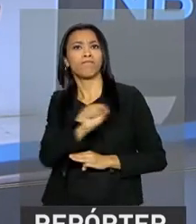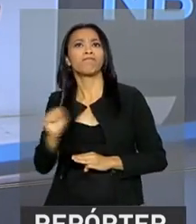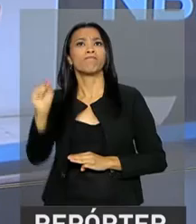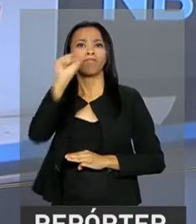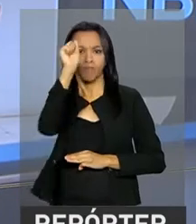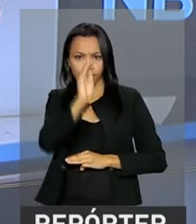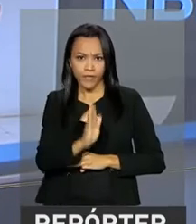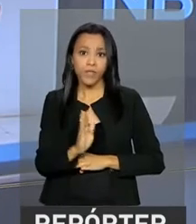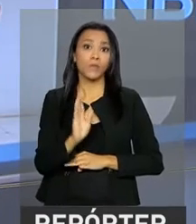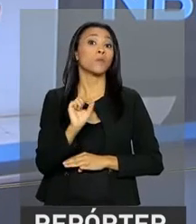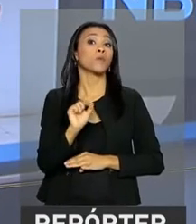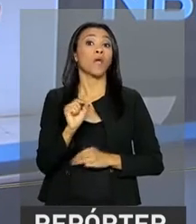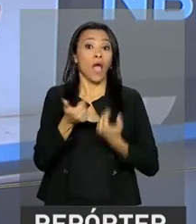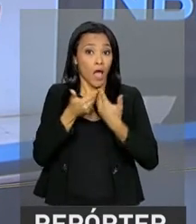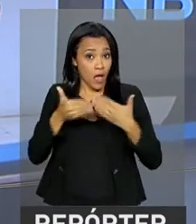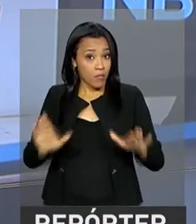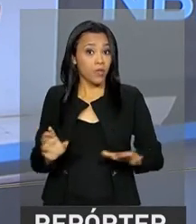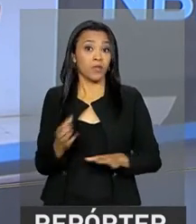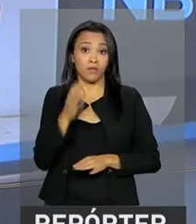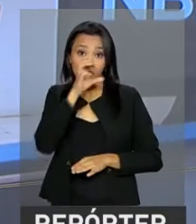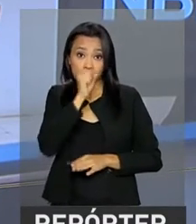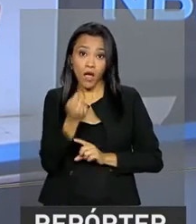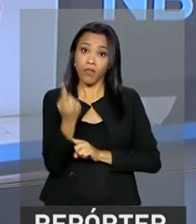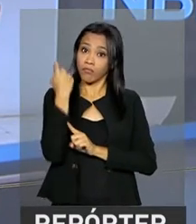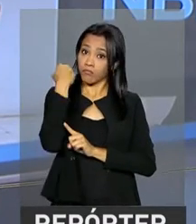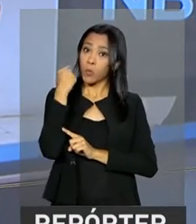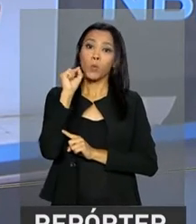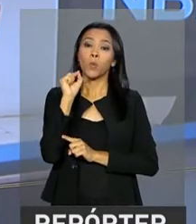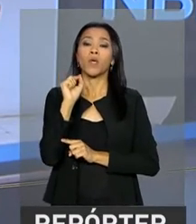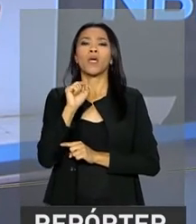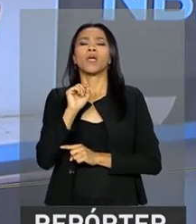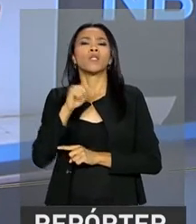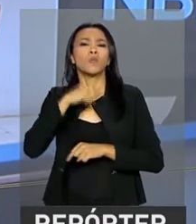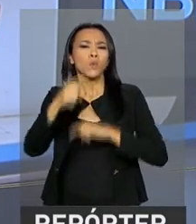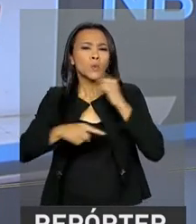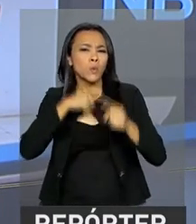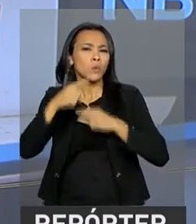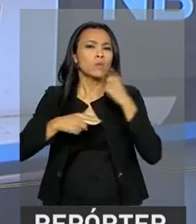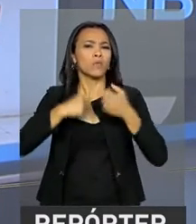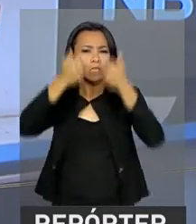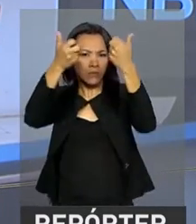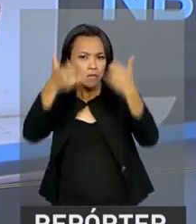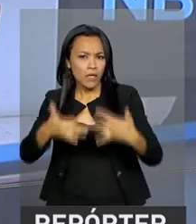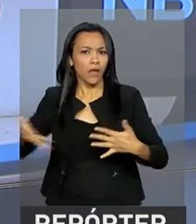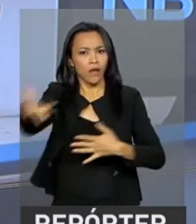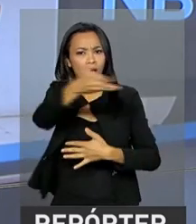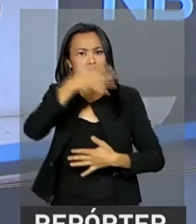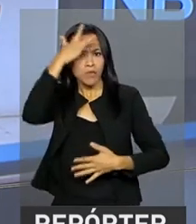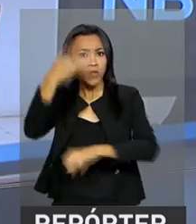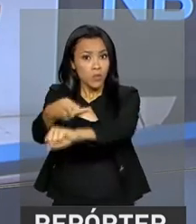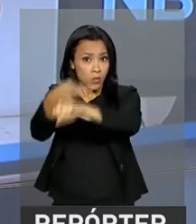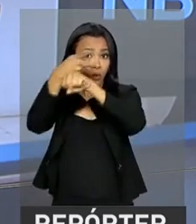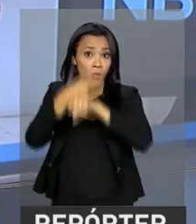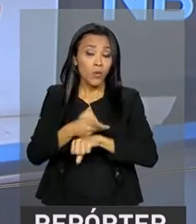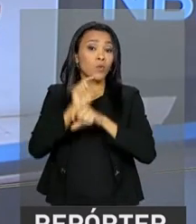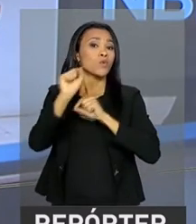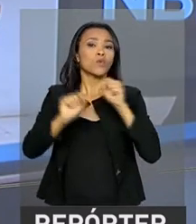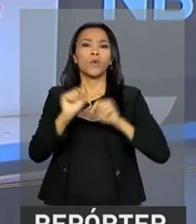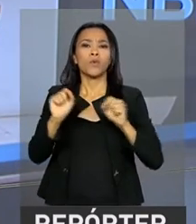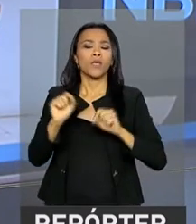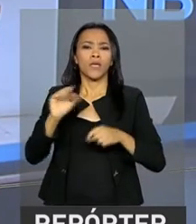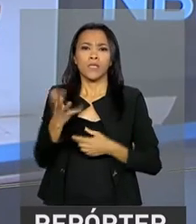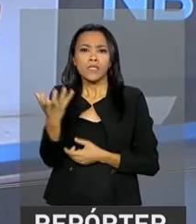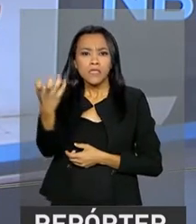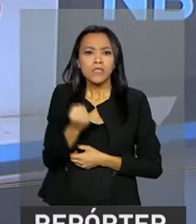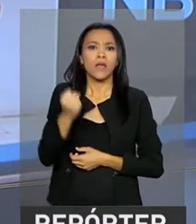de todo o país abriram neste sábado para tirar dúvidas e dar informações sobre o saque das contas